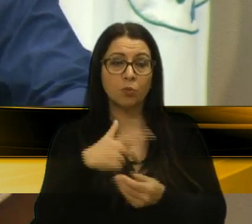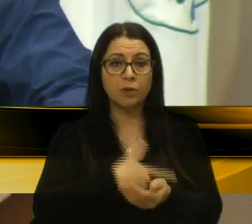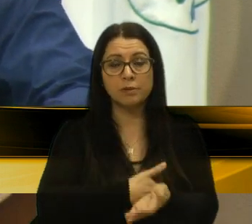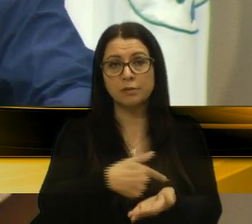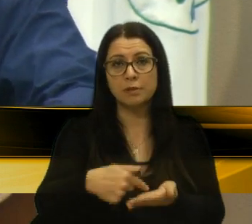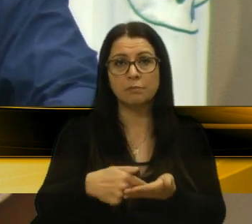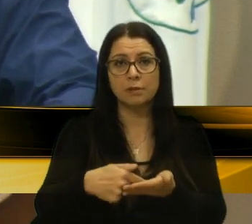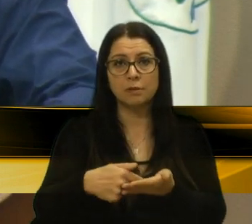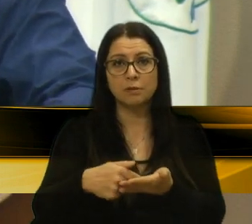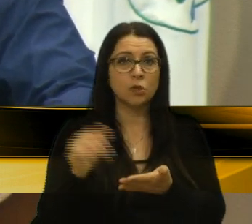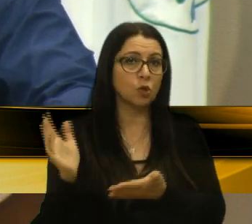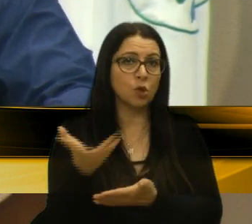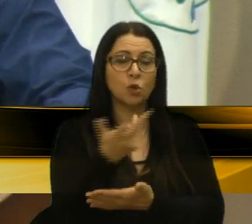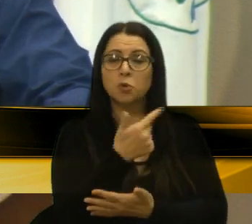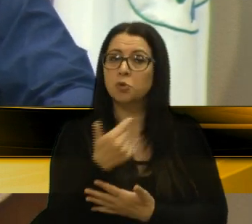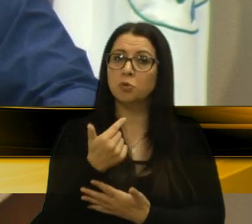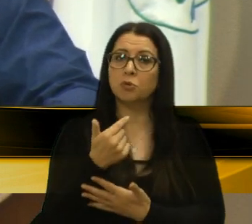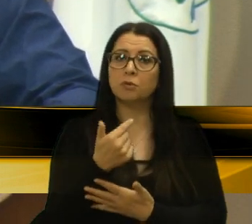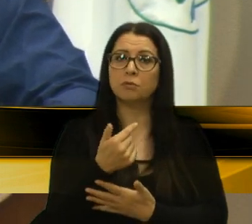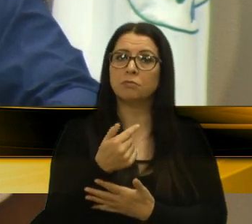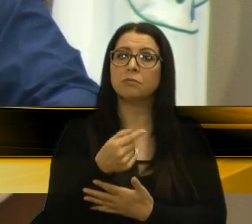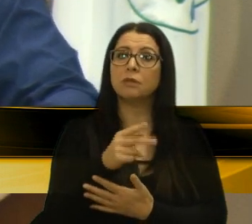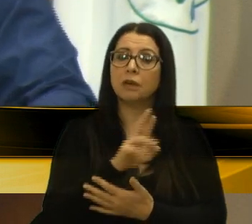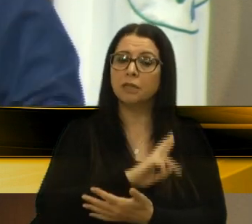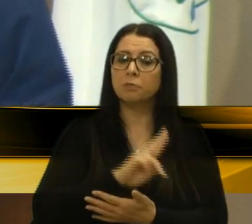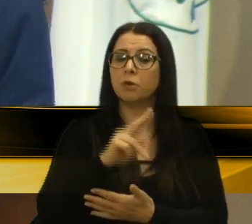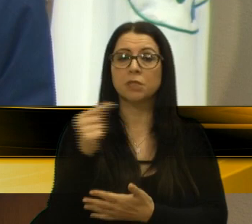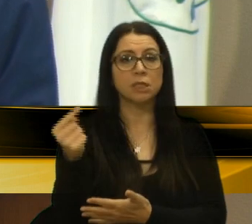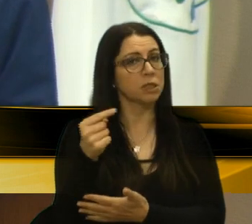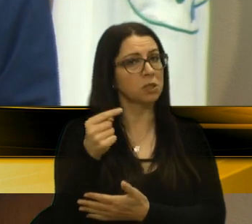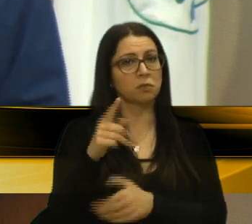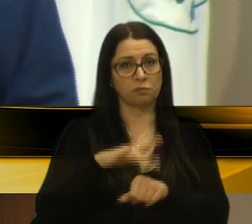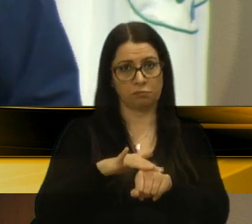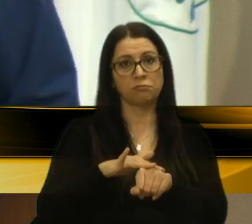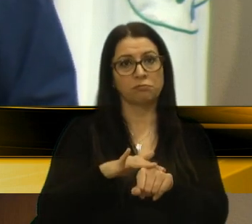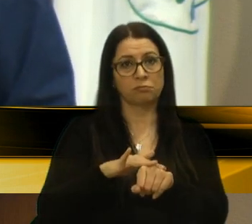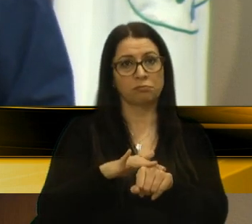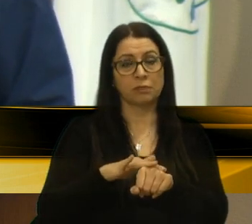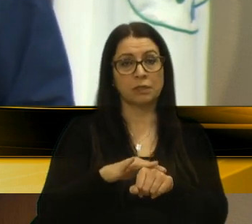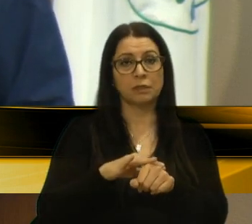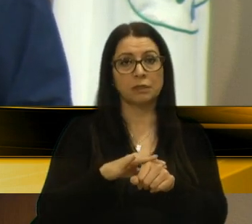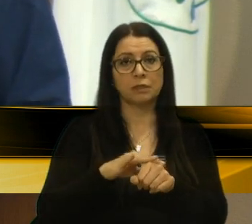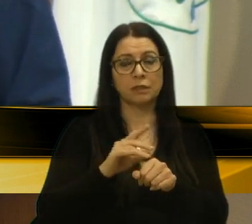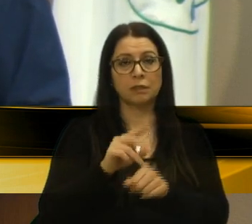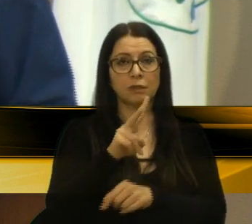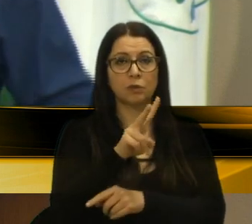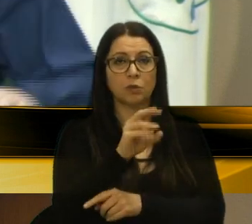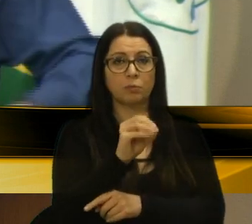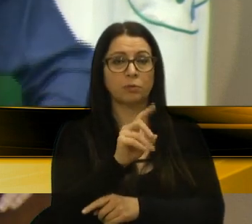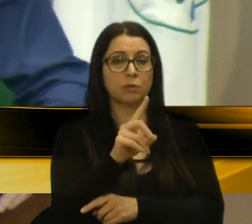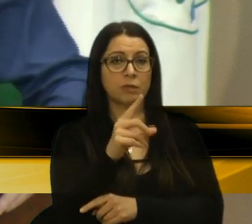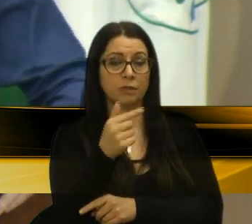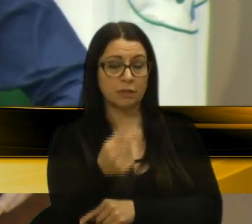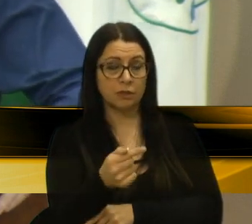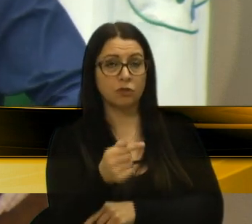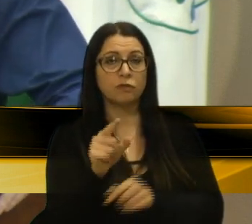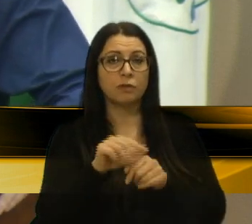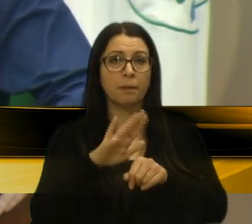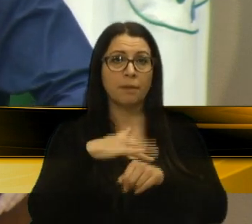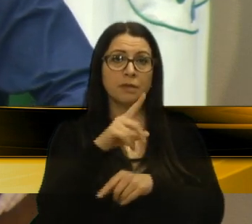exames e todos eles deram negativo a essa doença. Por exemplo, em 2017 foram mais